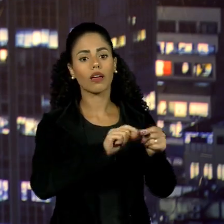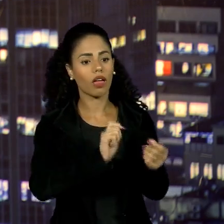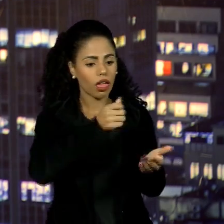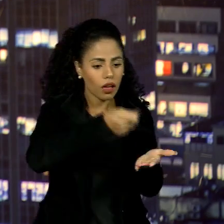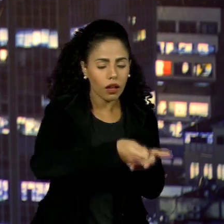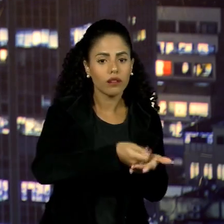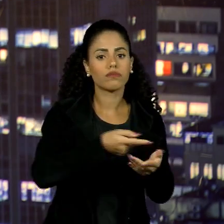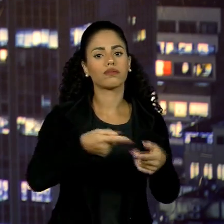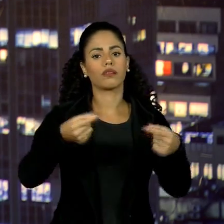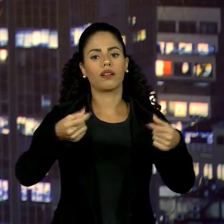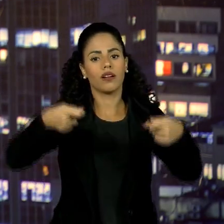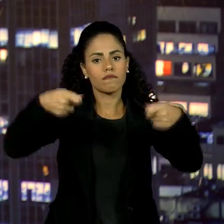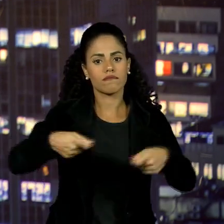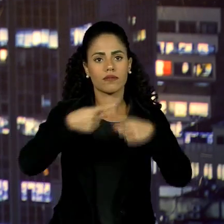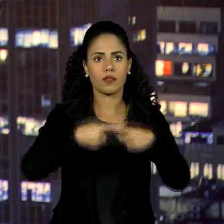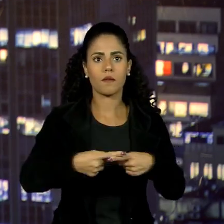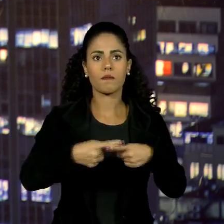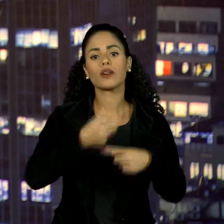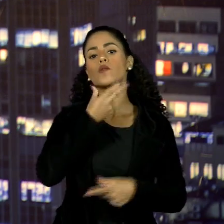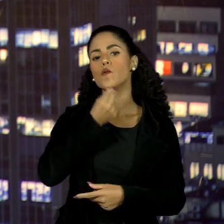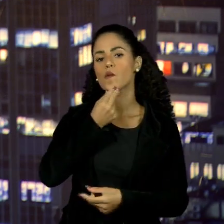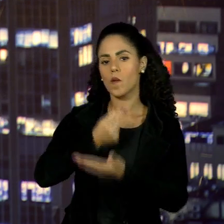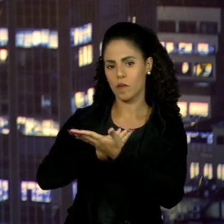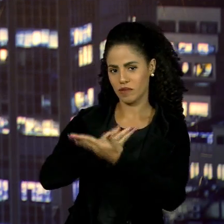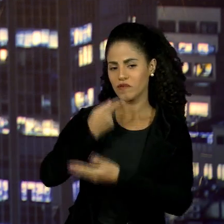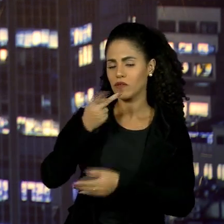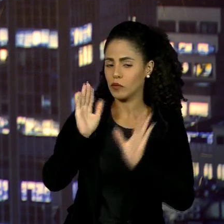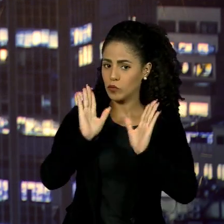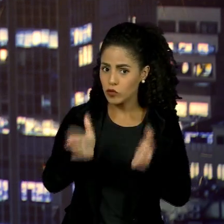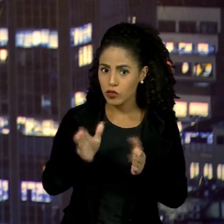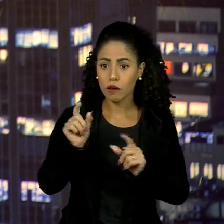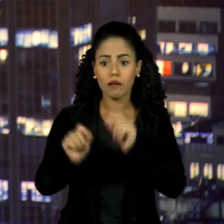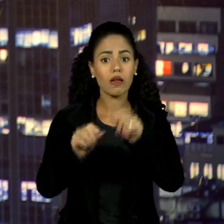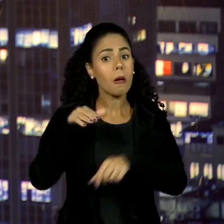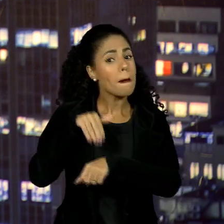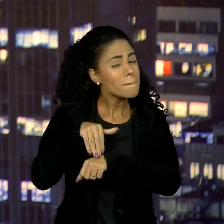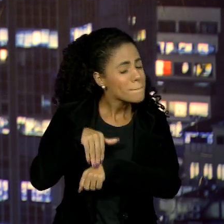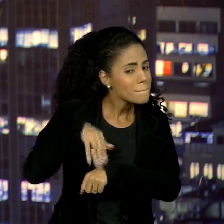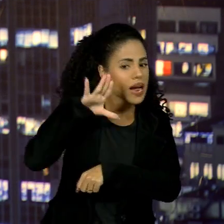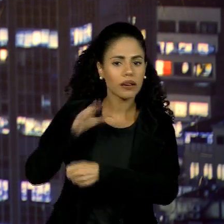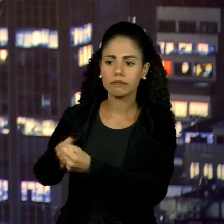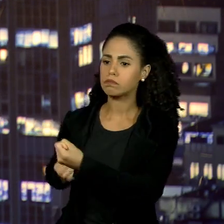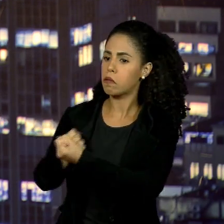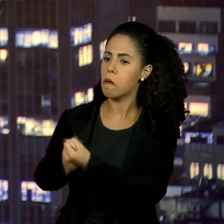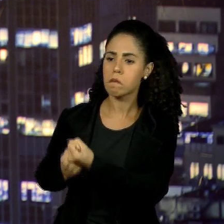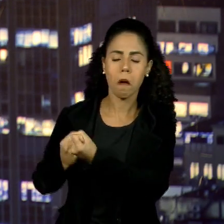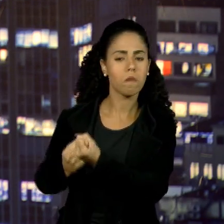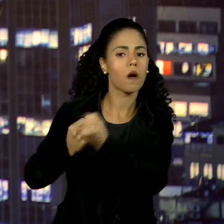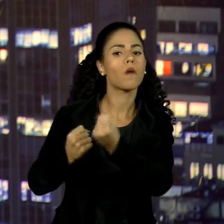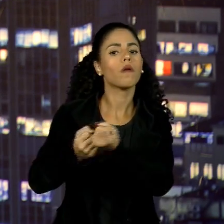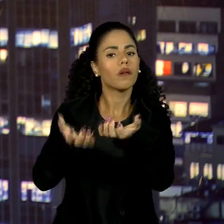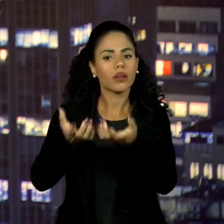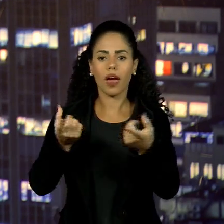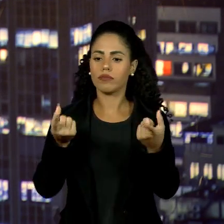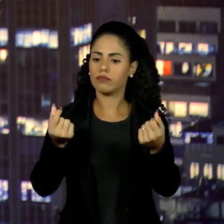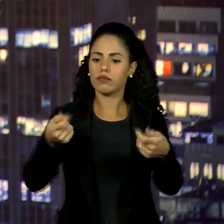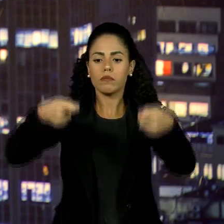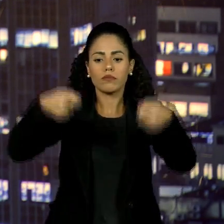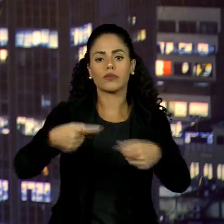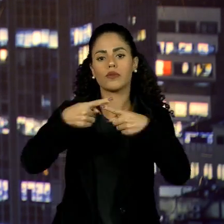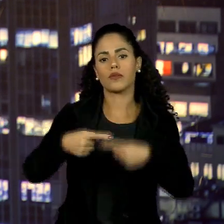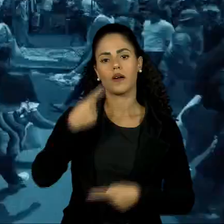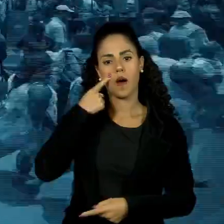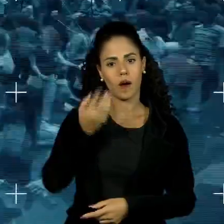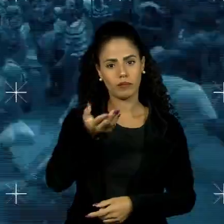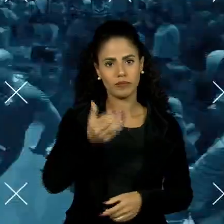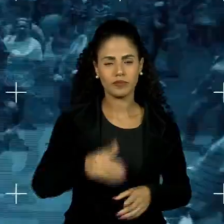Já os homens, por outro lado, como disse aqui o doutor, são os que mais apoiam os jogos online e jogam. E a gente foi para as ruas para